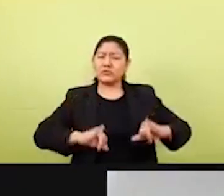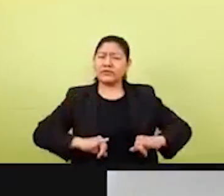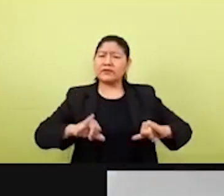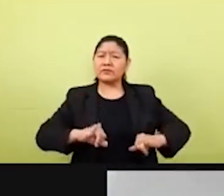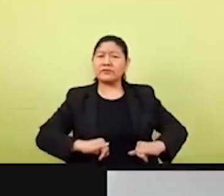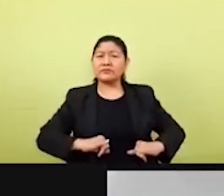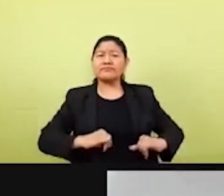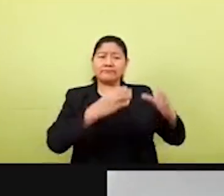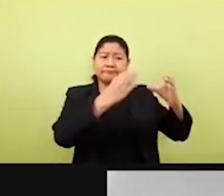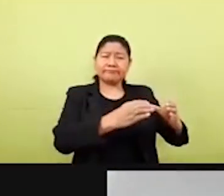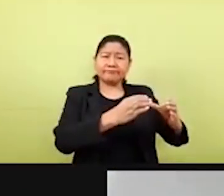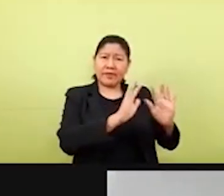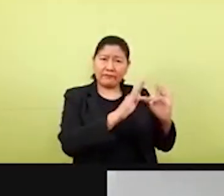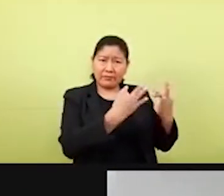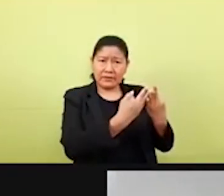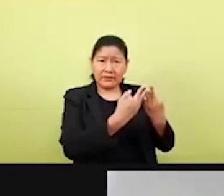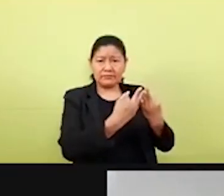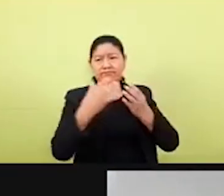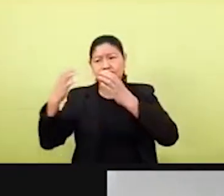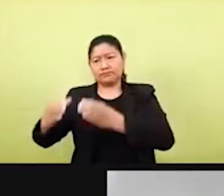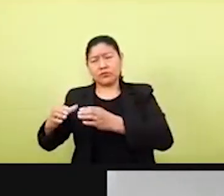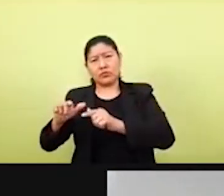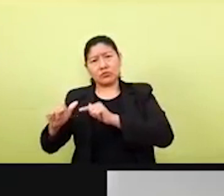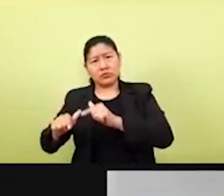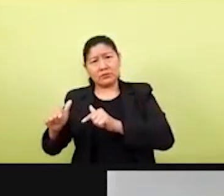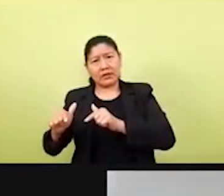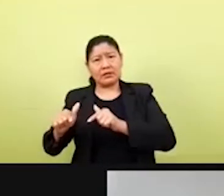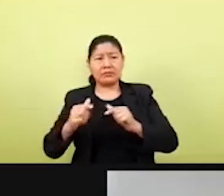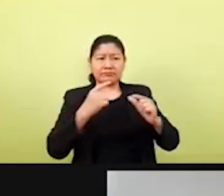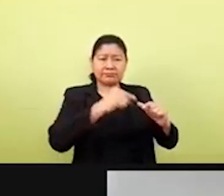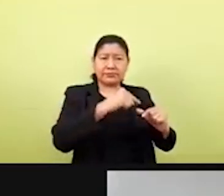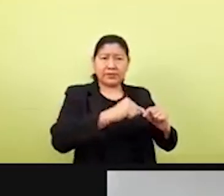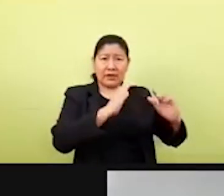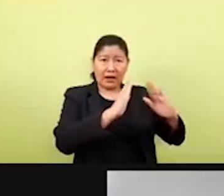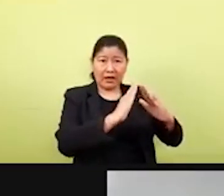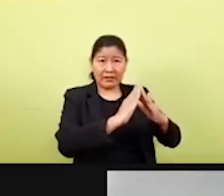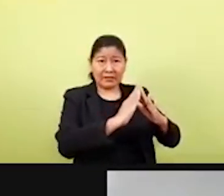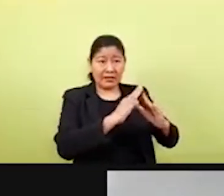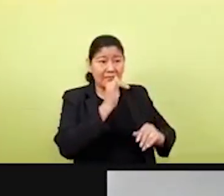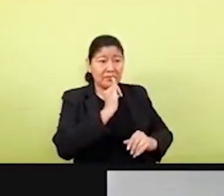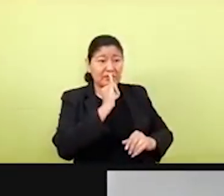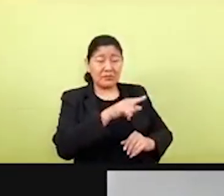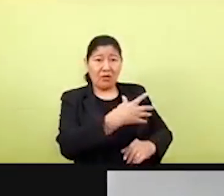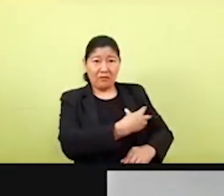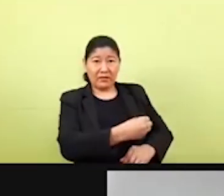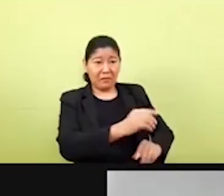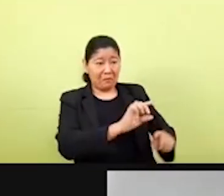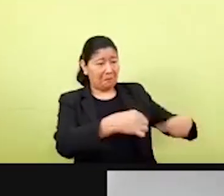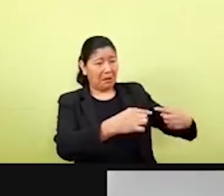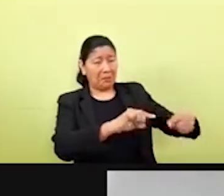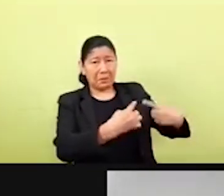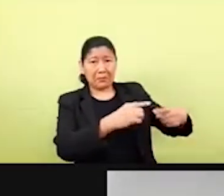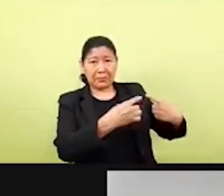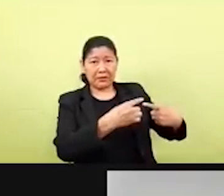amigas, né, quanto as mães das crianças. Eu acho que, em primeiro lugar, é a gente fazer o